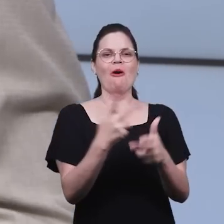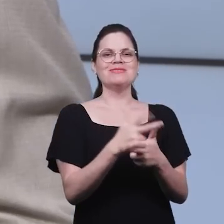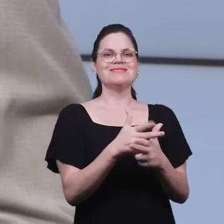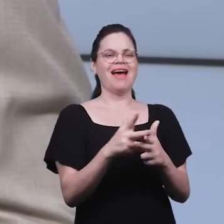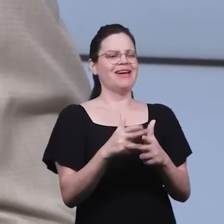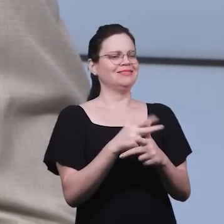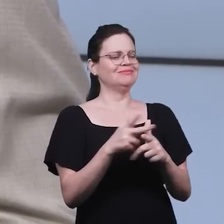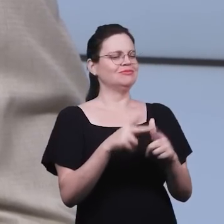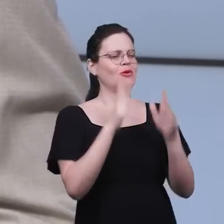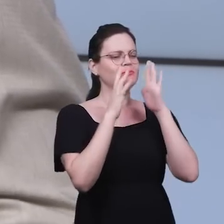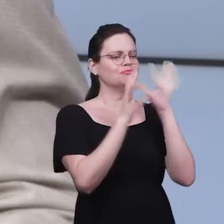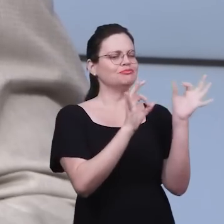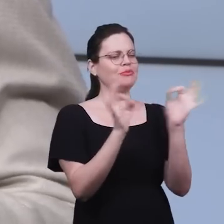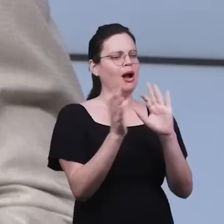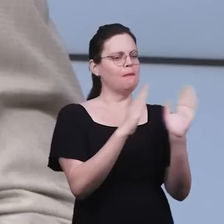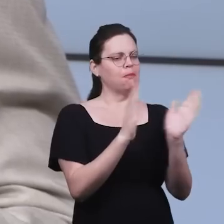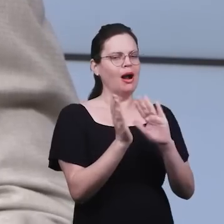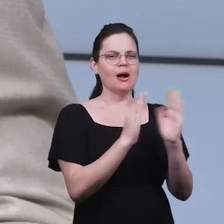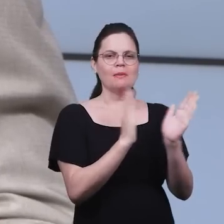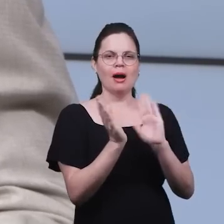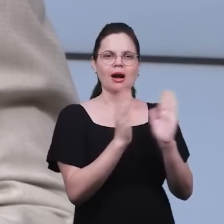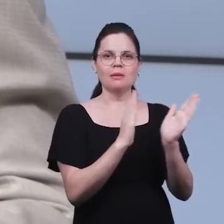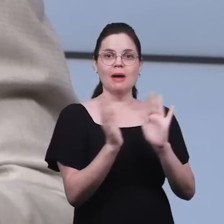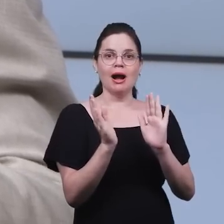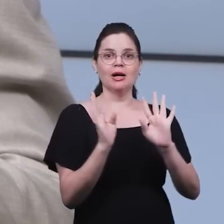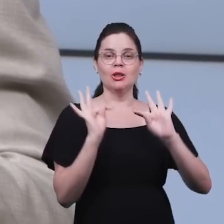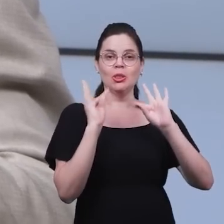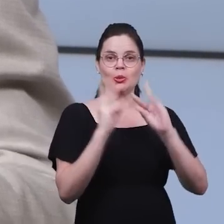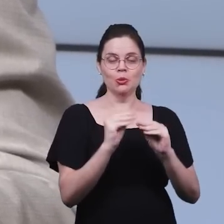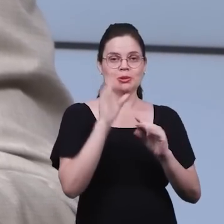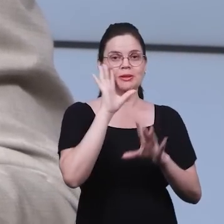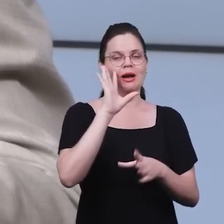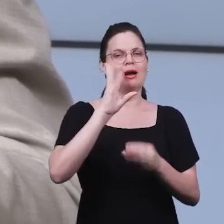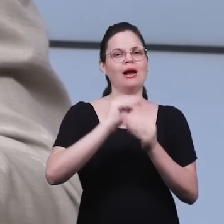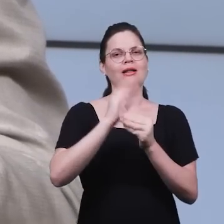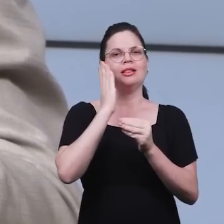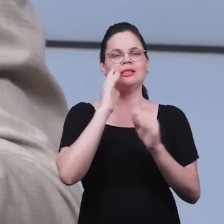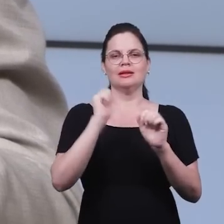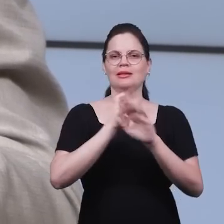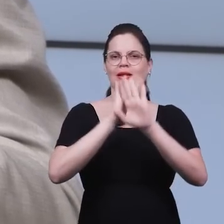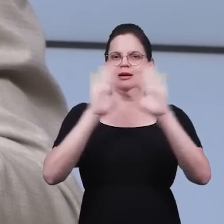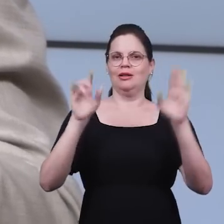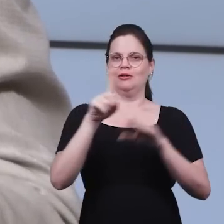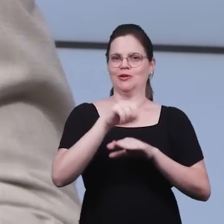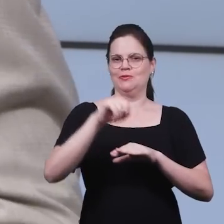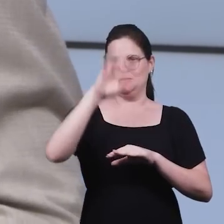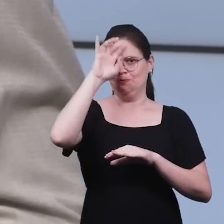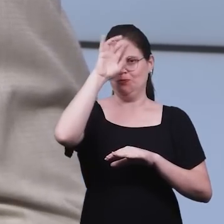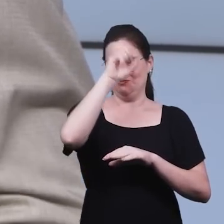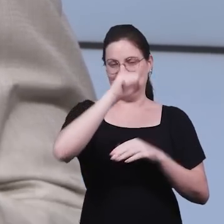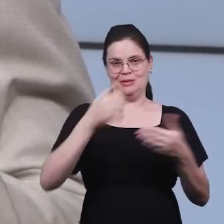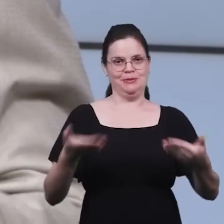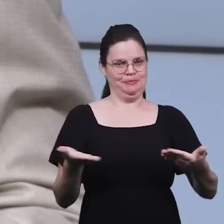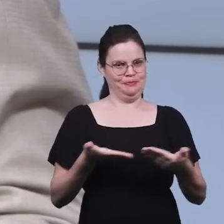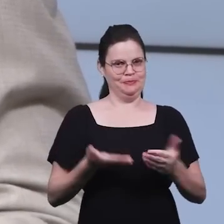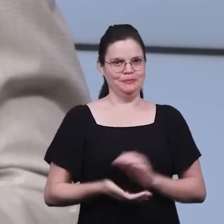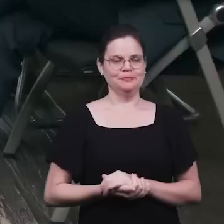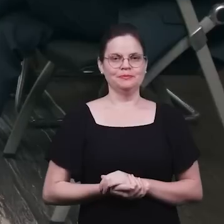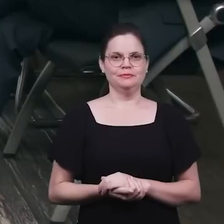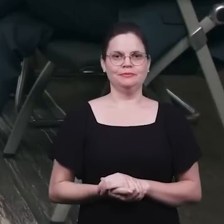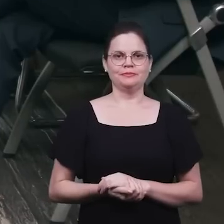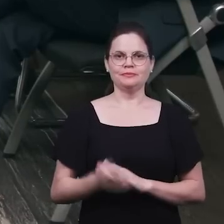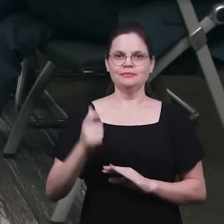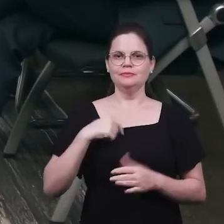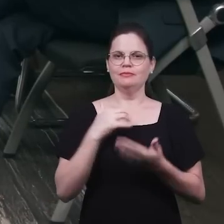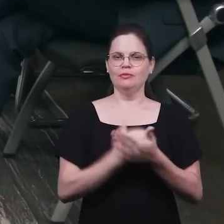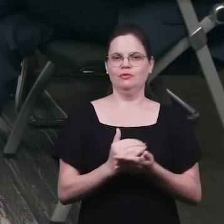as edições anteriores e compreender melhor aquilo que você vai ouvir hoje, que isso já é de suma importância, como eu disse, para a sua vida. E eu